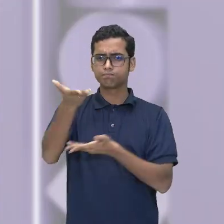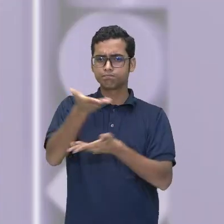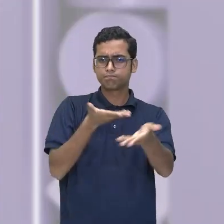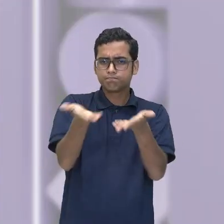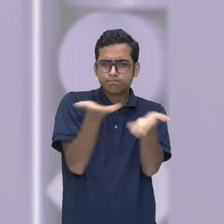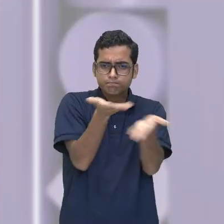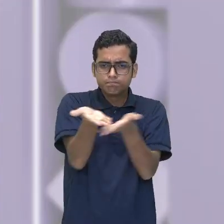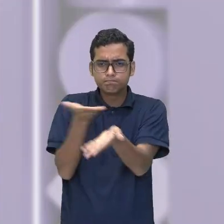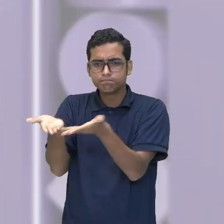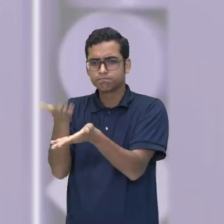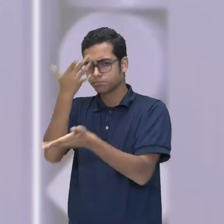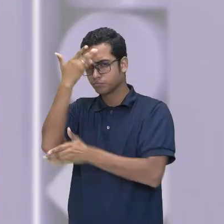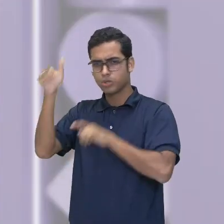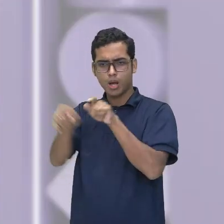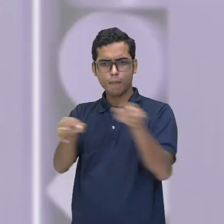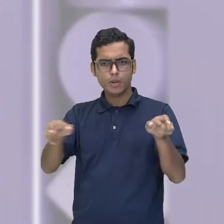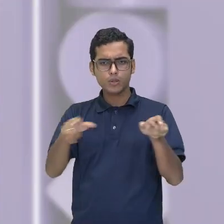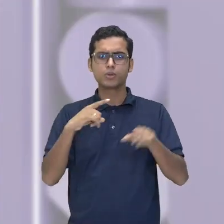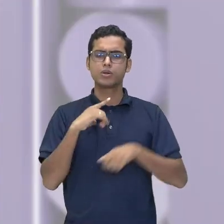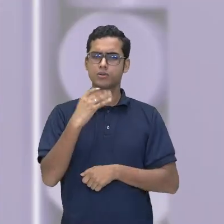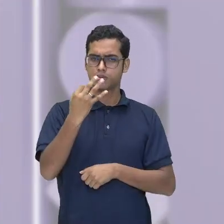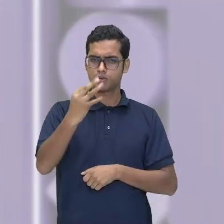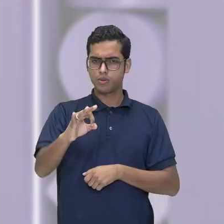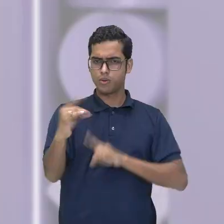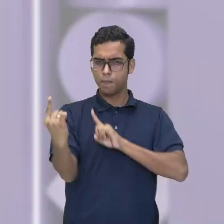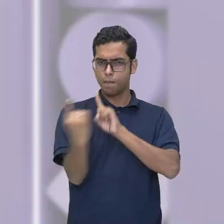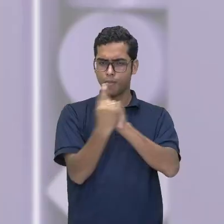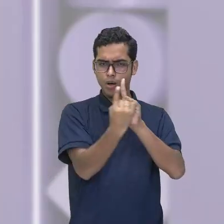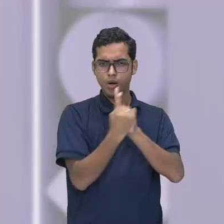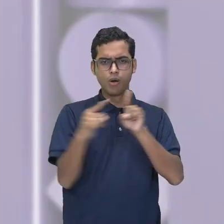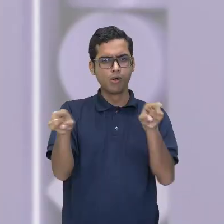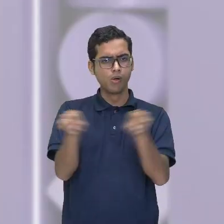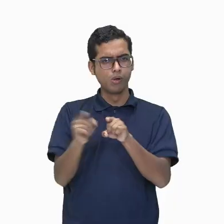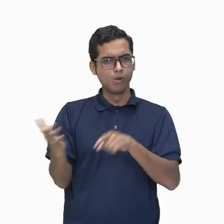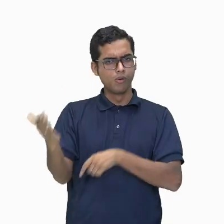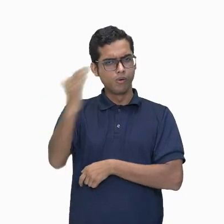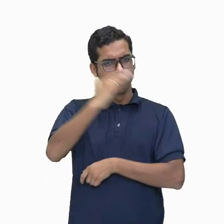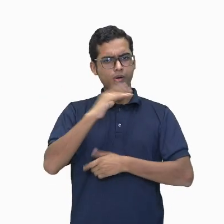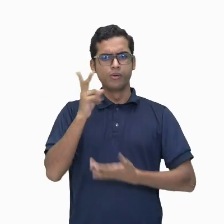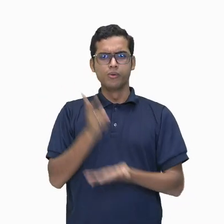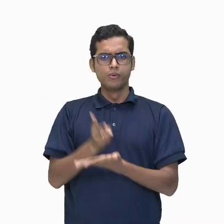de você. Ok? Vamos continuar, então?